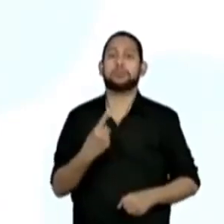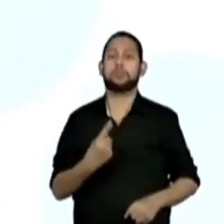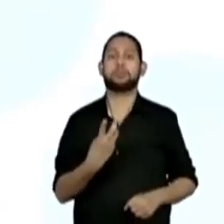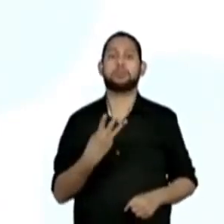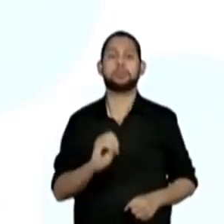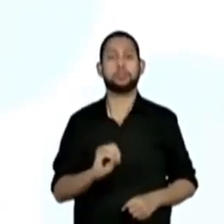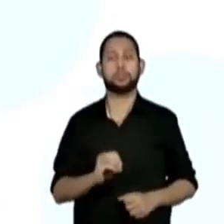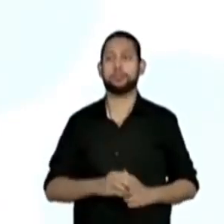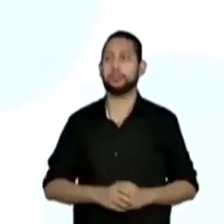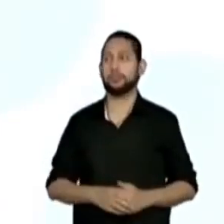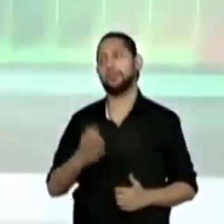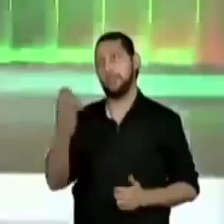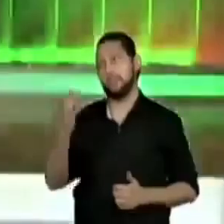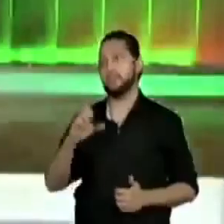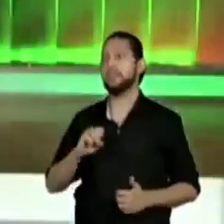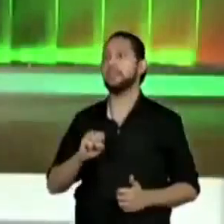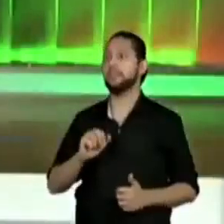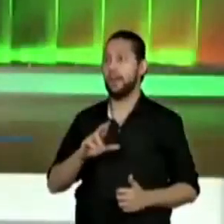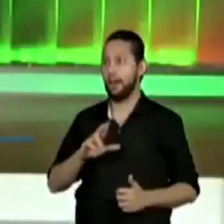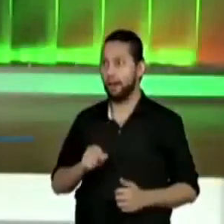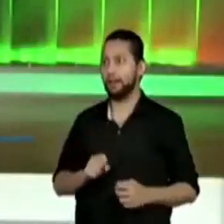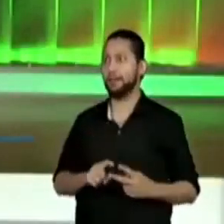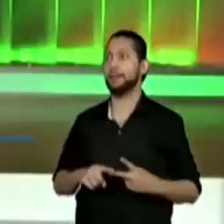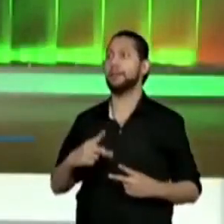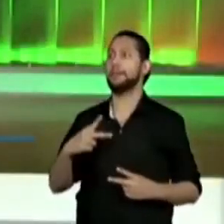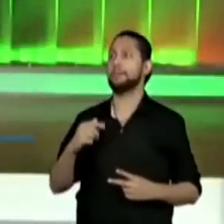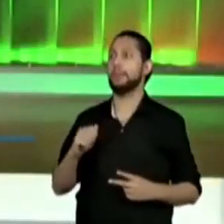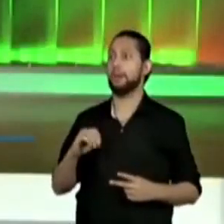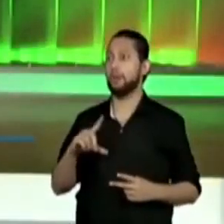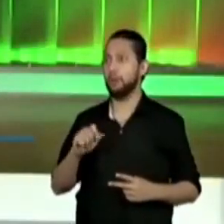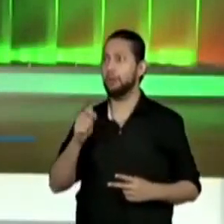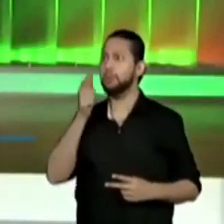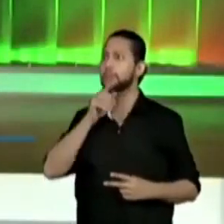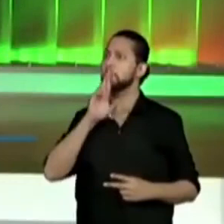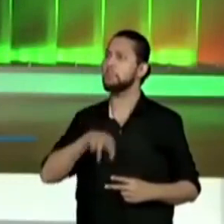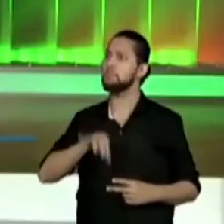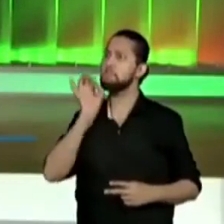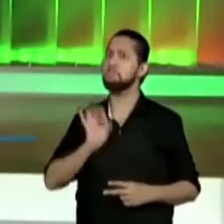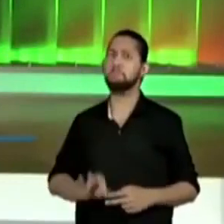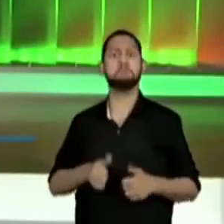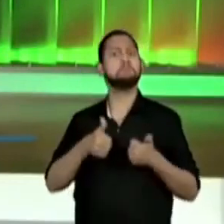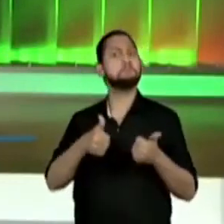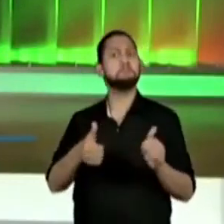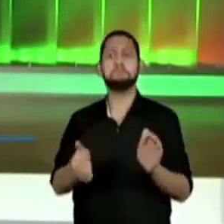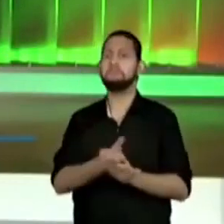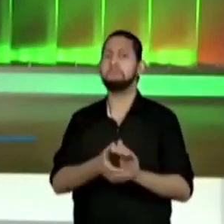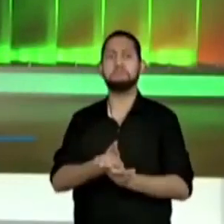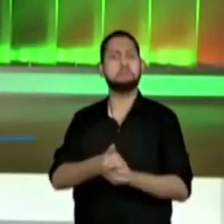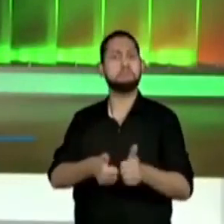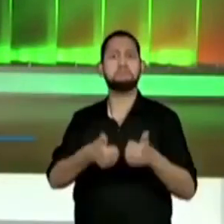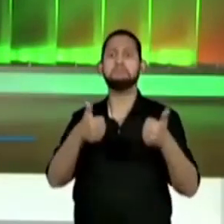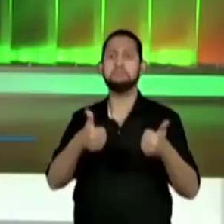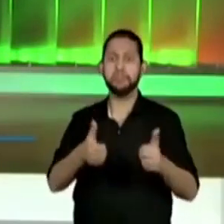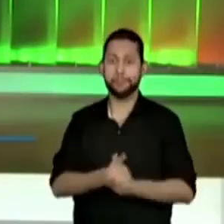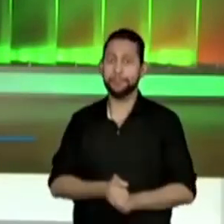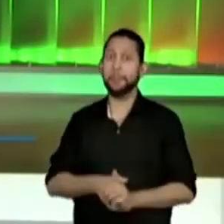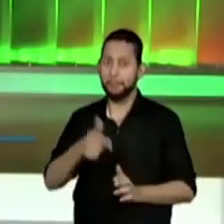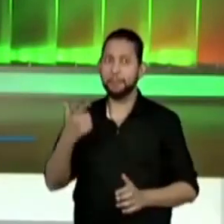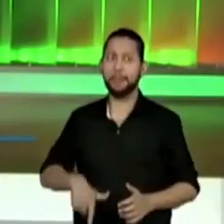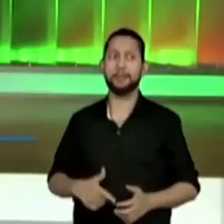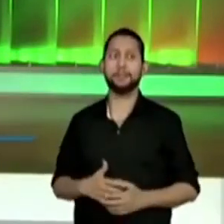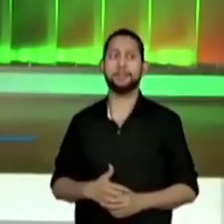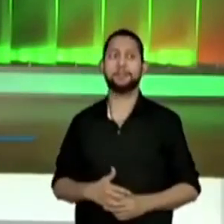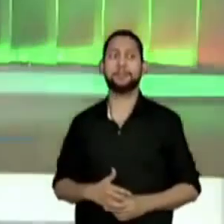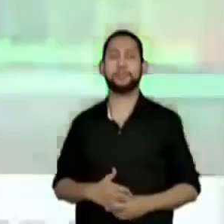disse que a Sara e a Paola acertaram 130 muito bem vamos lá vamos continuar